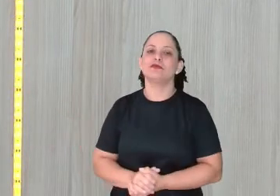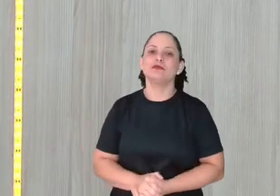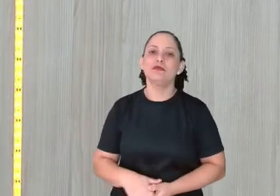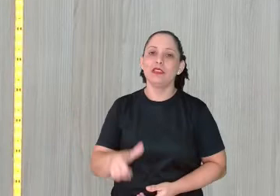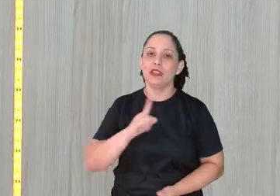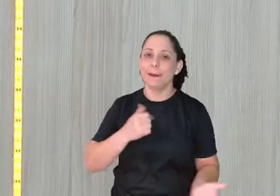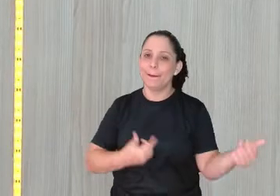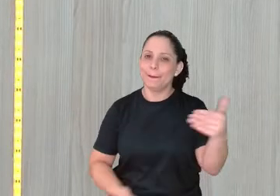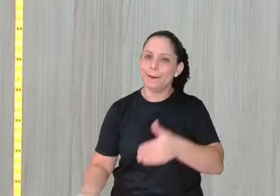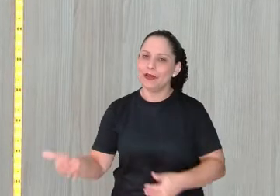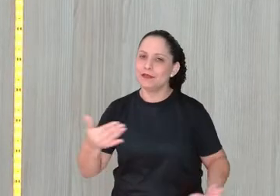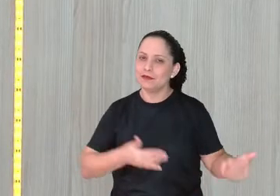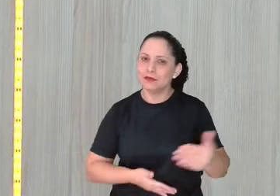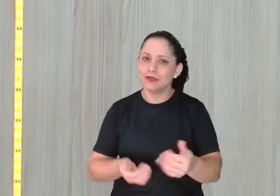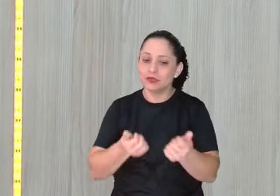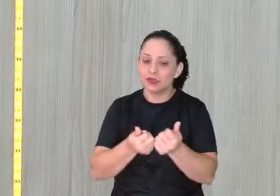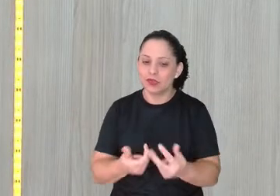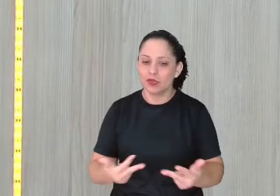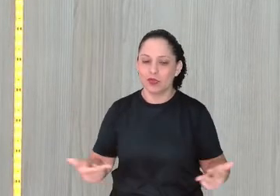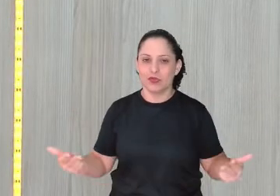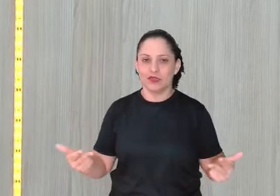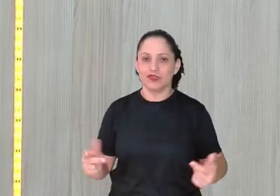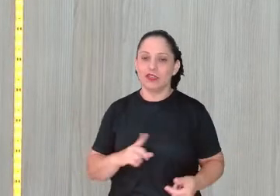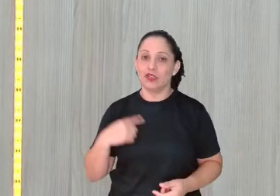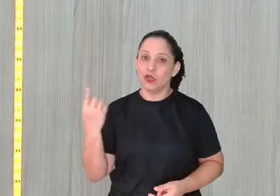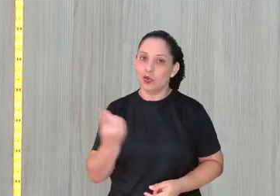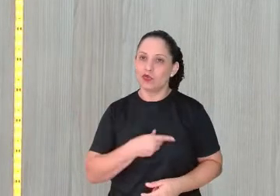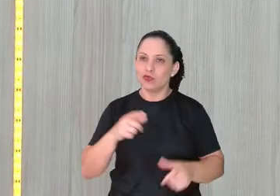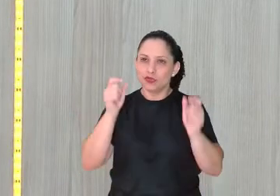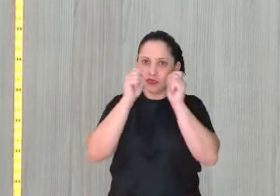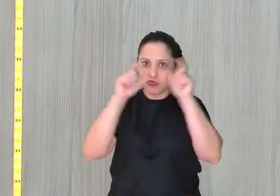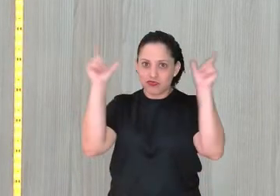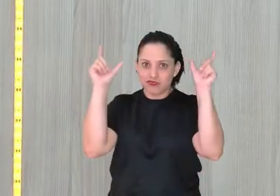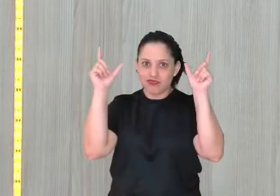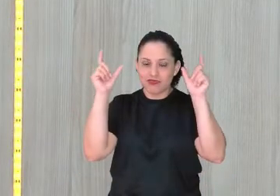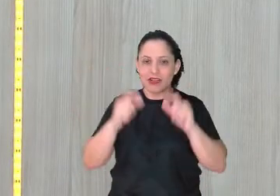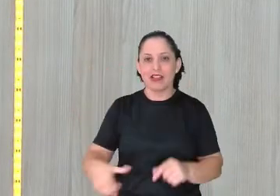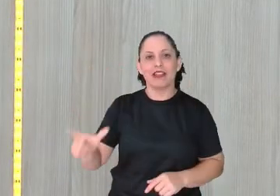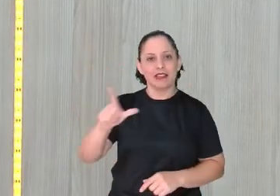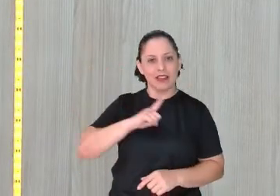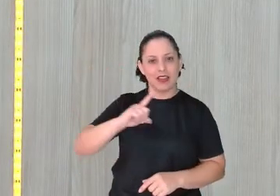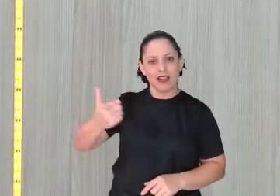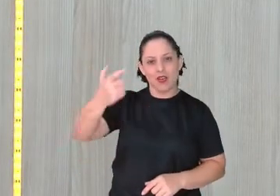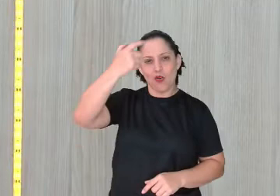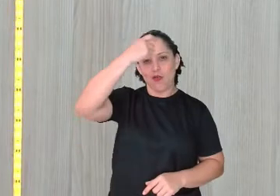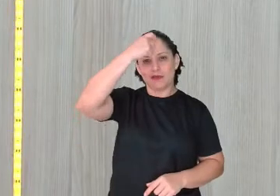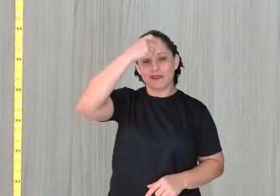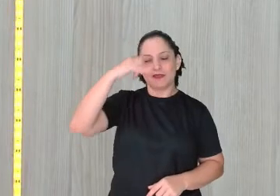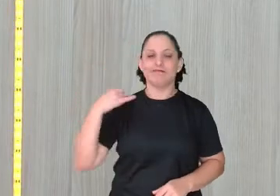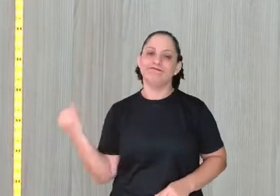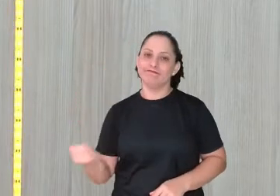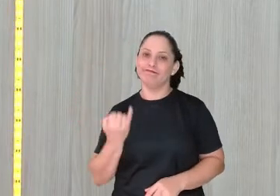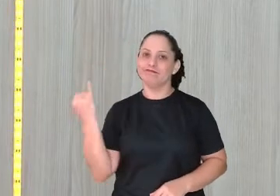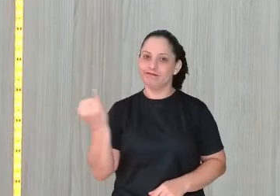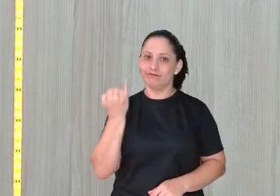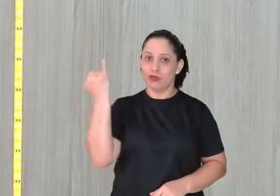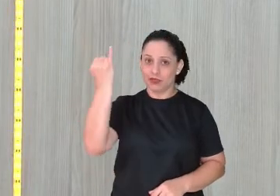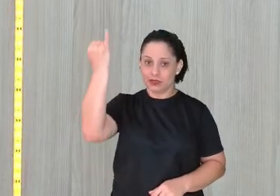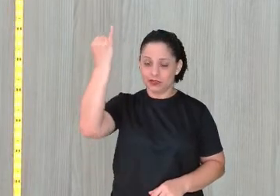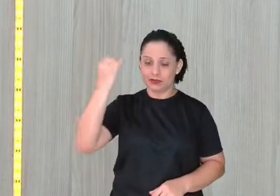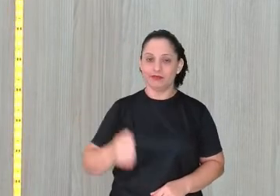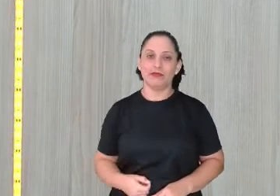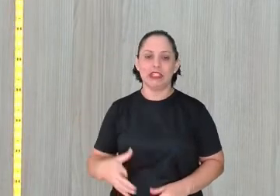né, a gente vai despertando para a consciência, não é isso? Exatamente. É importante. E aí, quando você